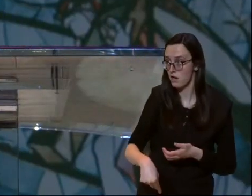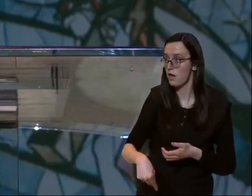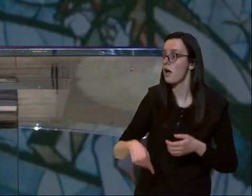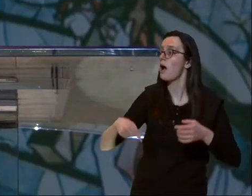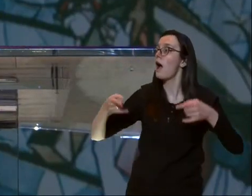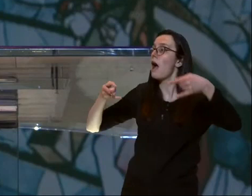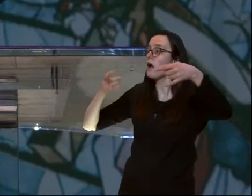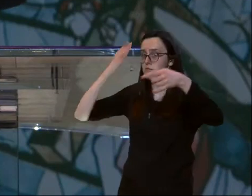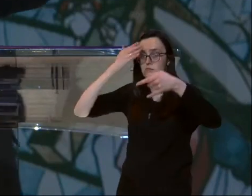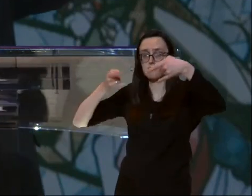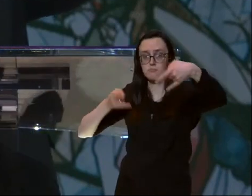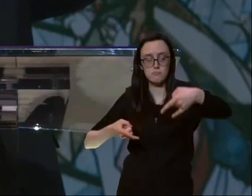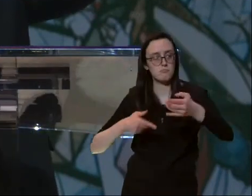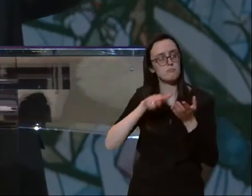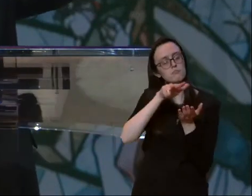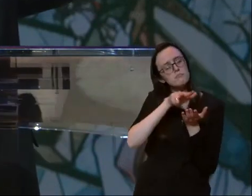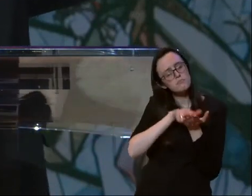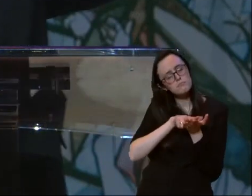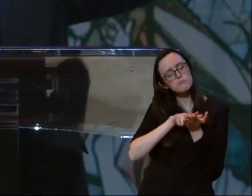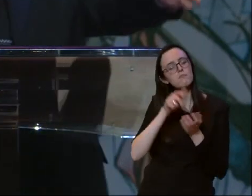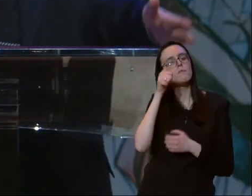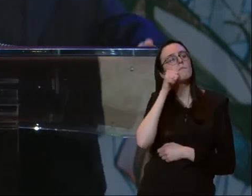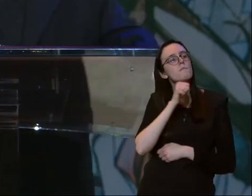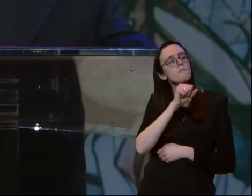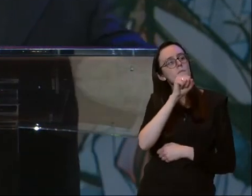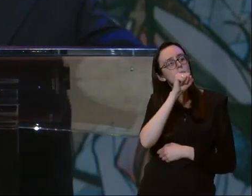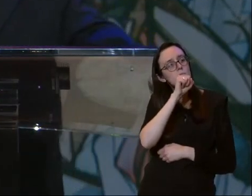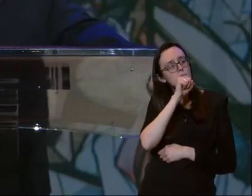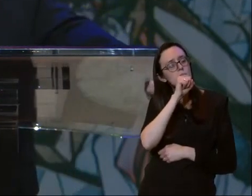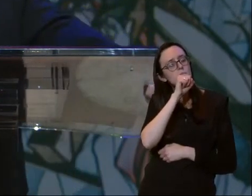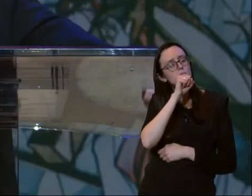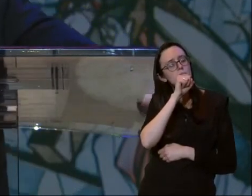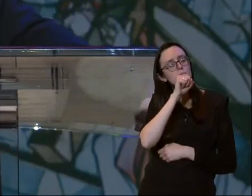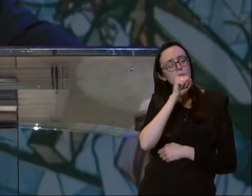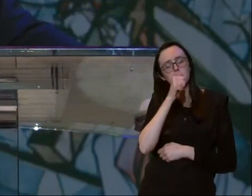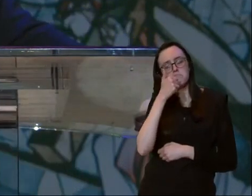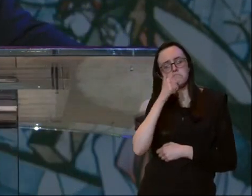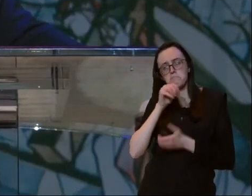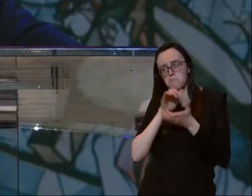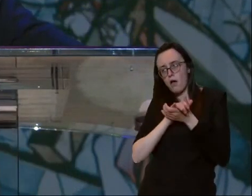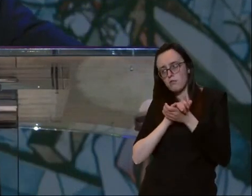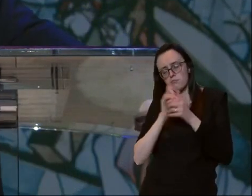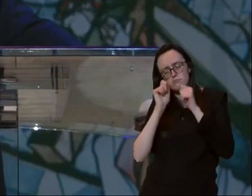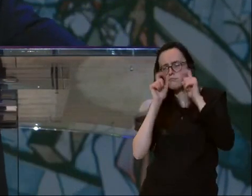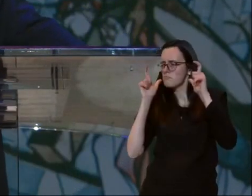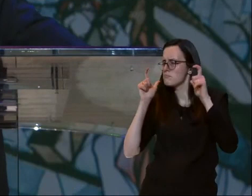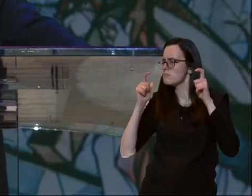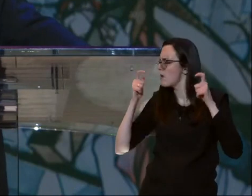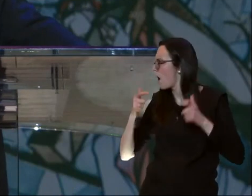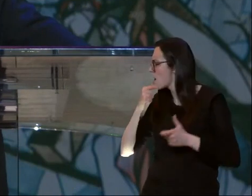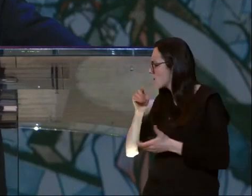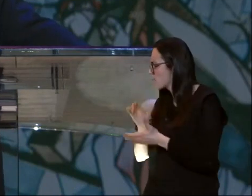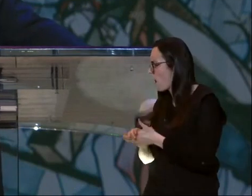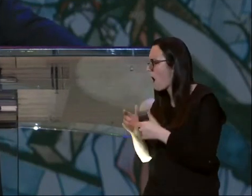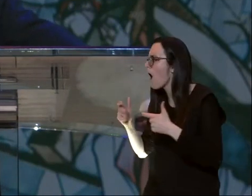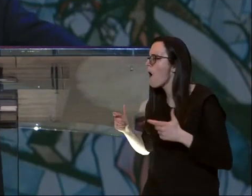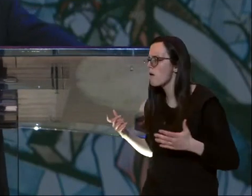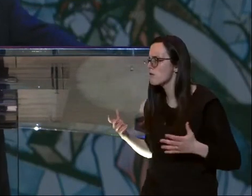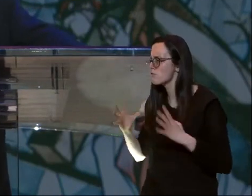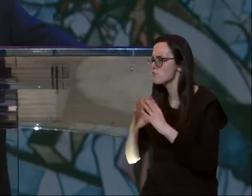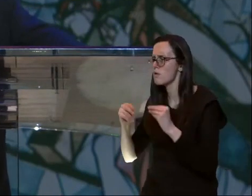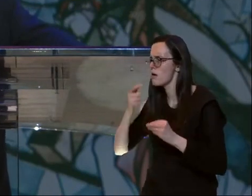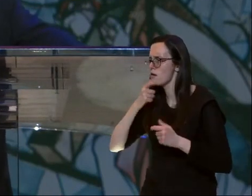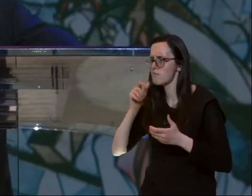marido? Está lá na sala, lá no escritório, vendo filme pornográfico na internet.